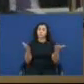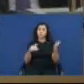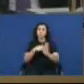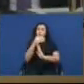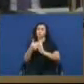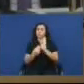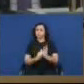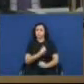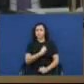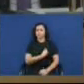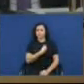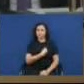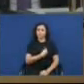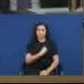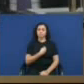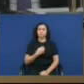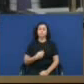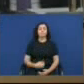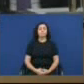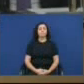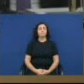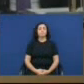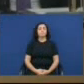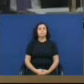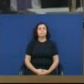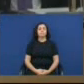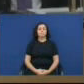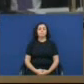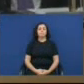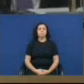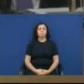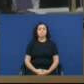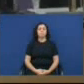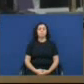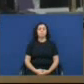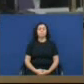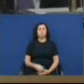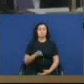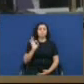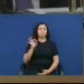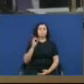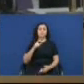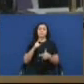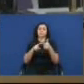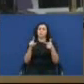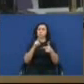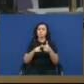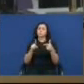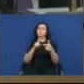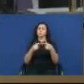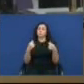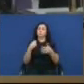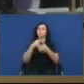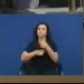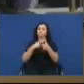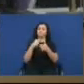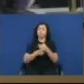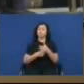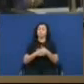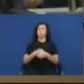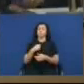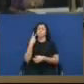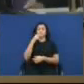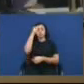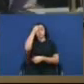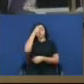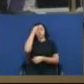todos presentes. Realmente é um problema que a gente tem que abraçar, vereador Jorge.